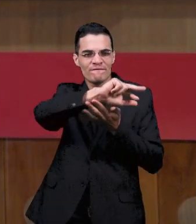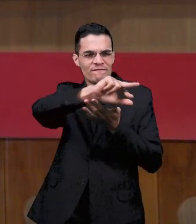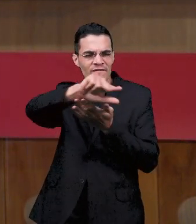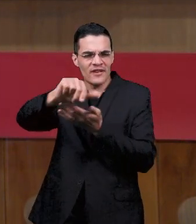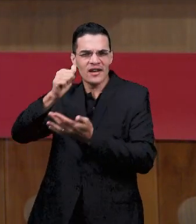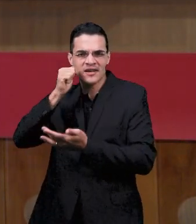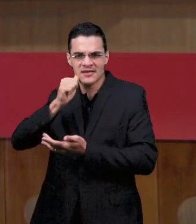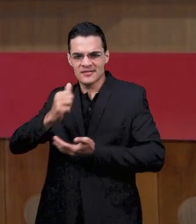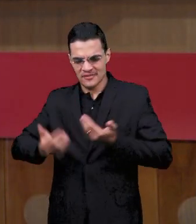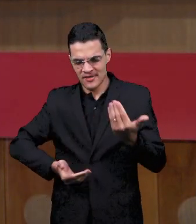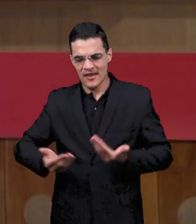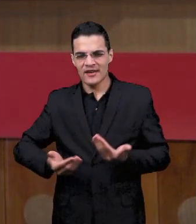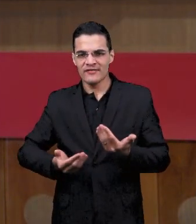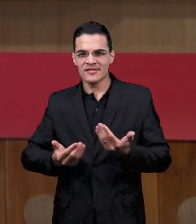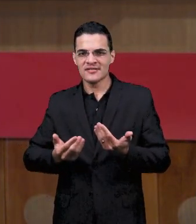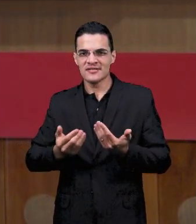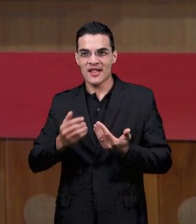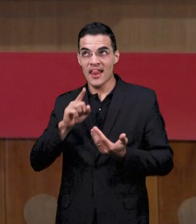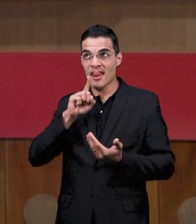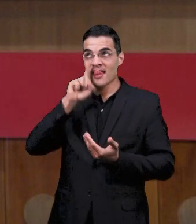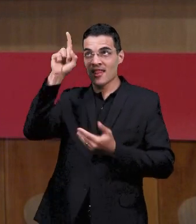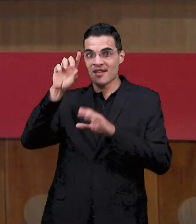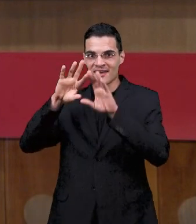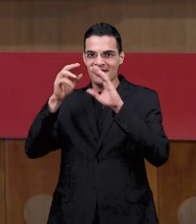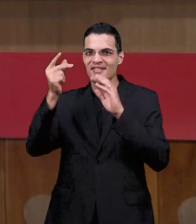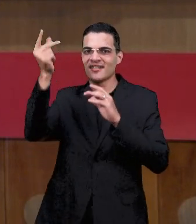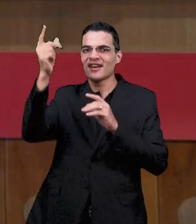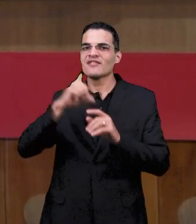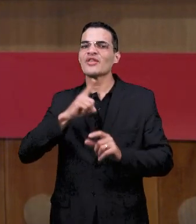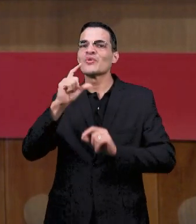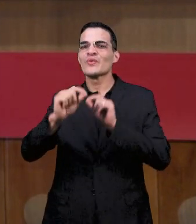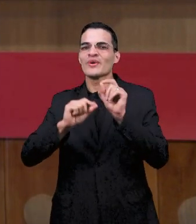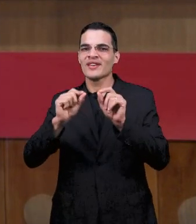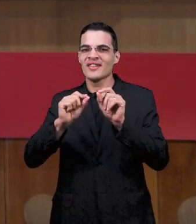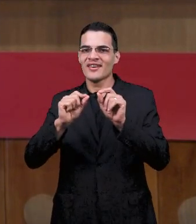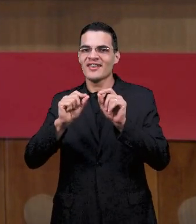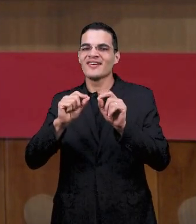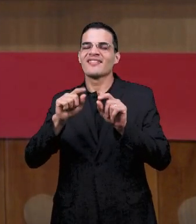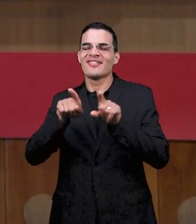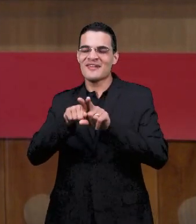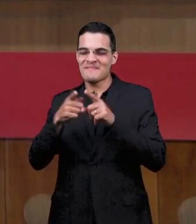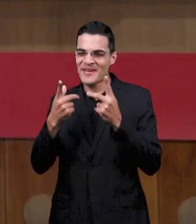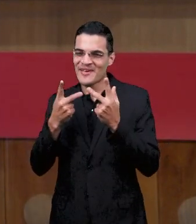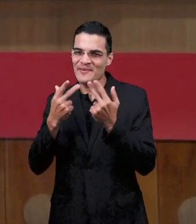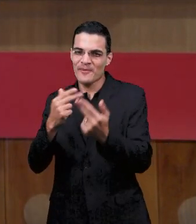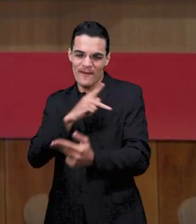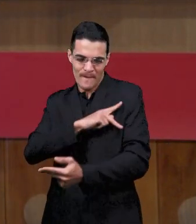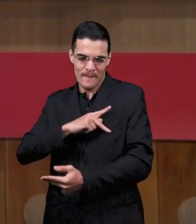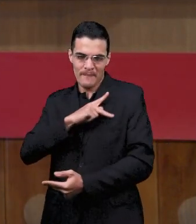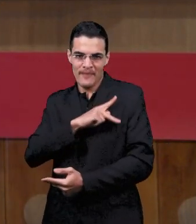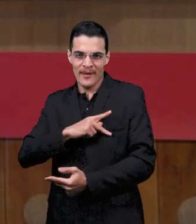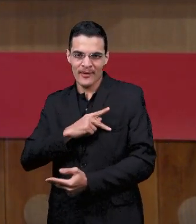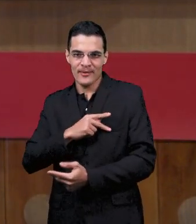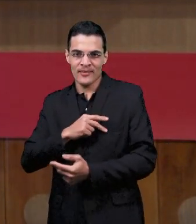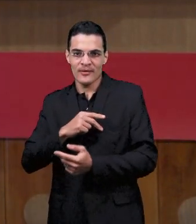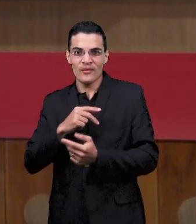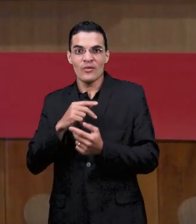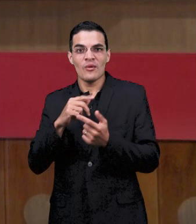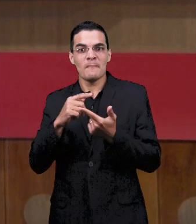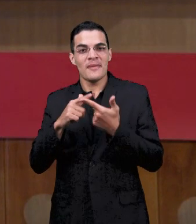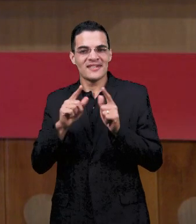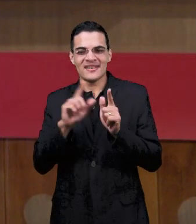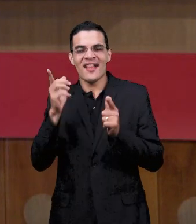eternidade, vão receber uma saudação do apóstolo da nossa confissão, que é o